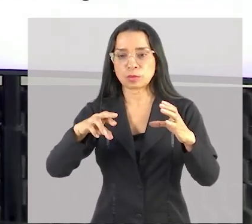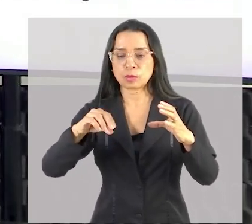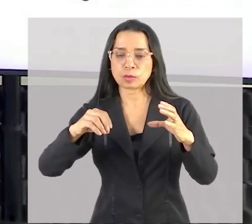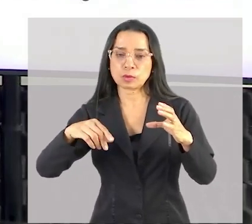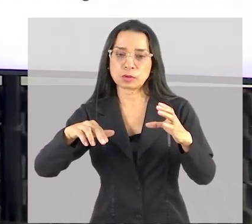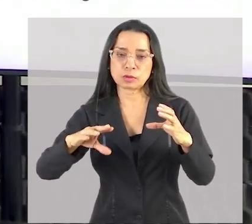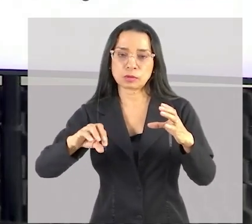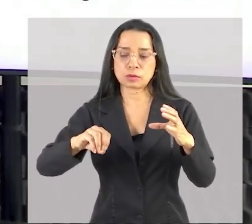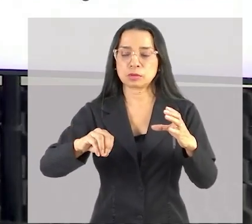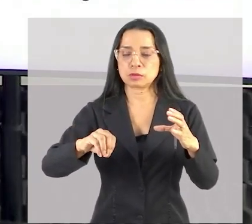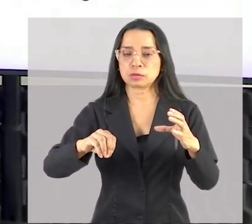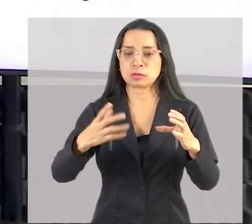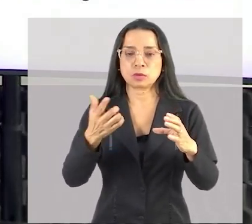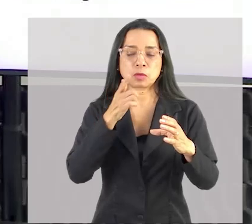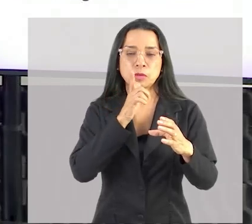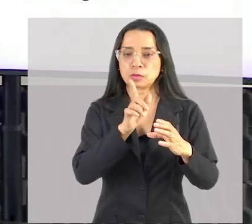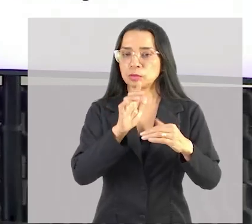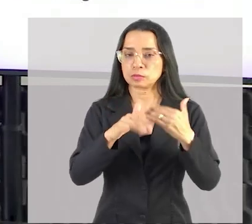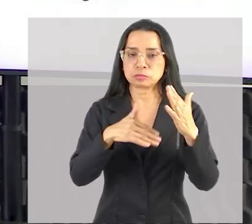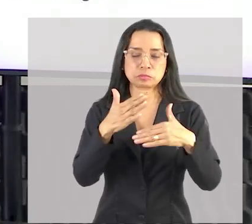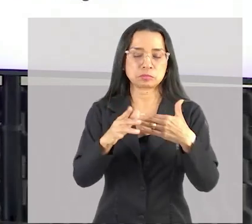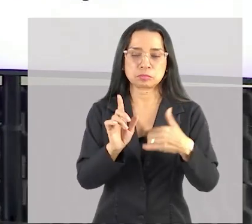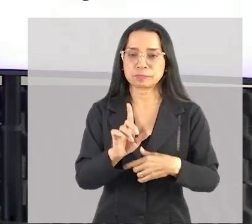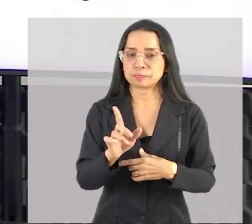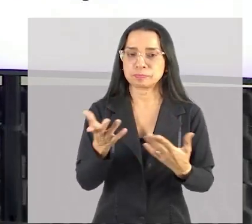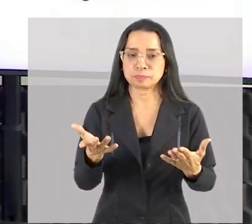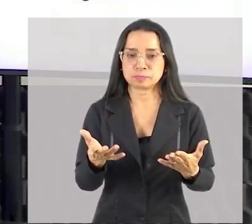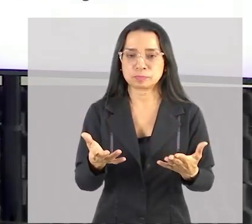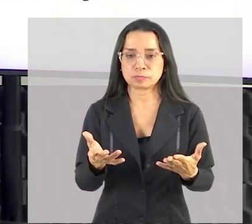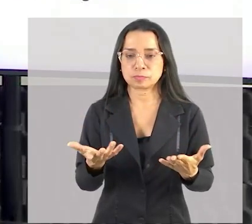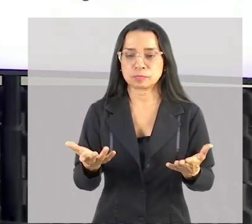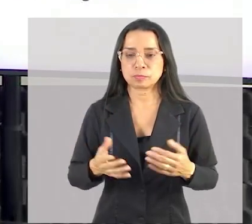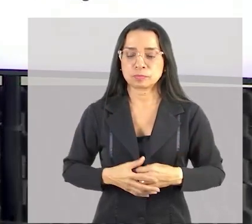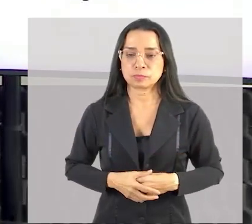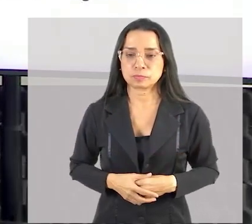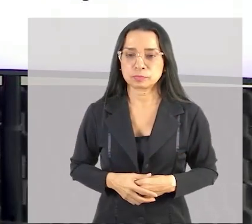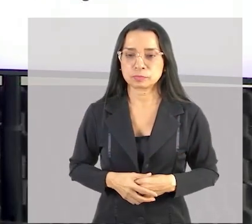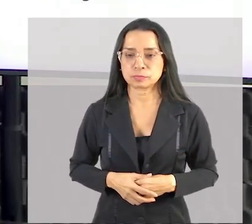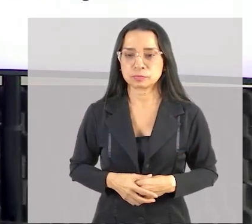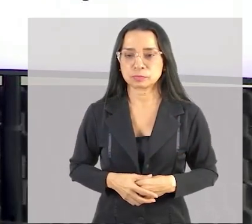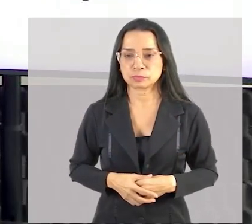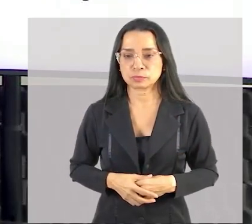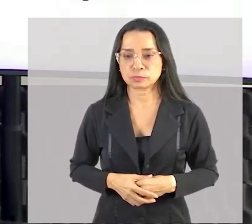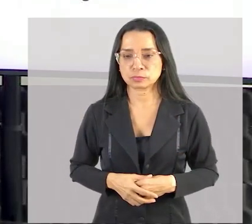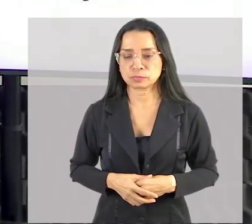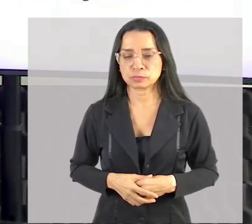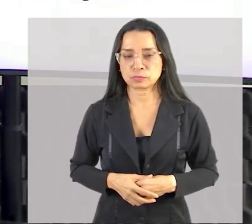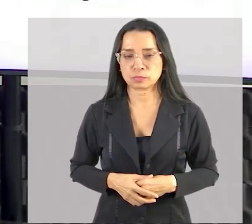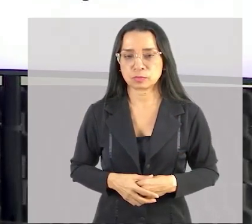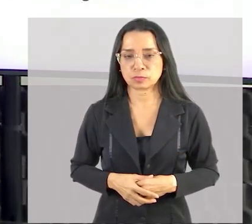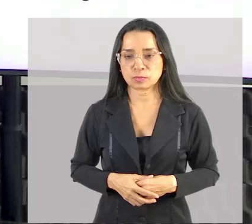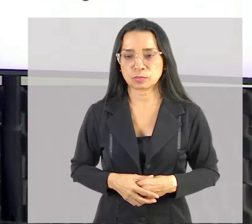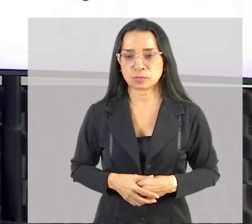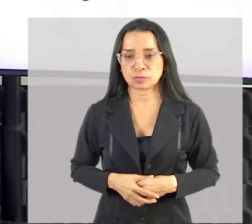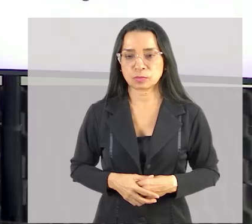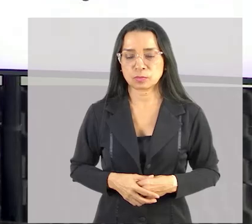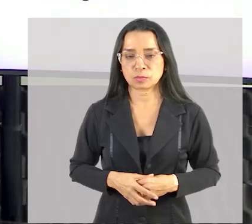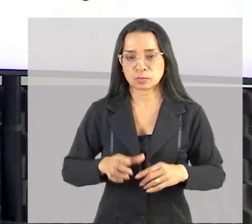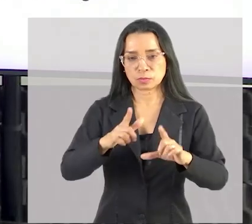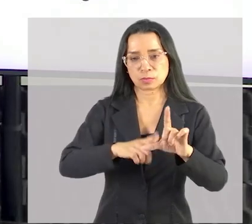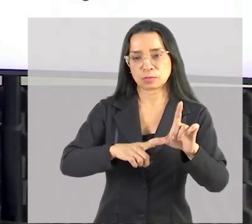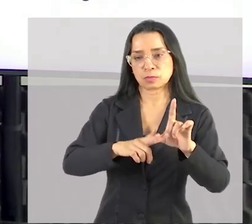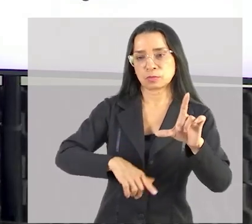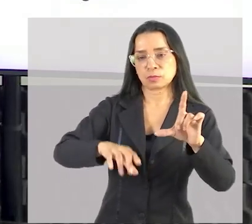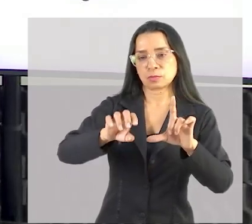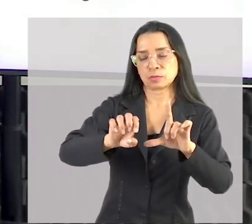E com isso, tu acaba conservando aquele alimento, tá? Então, a grande concentração do sal no meio extracelular, ou seja, fora